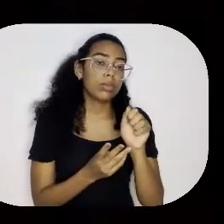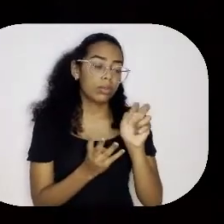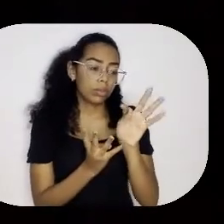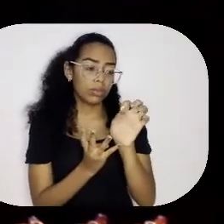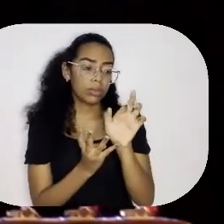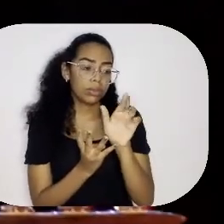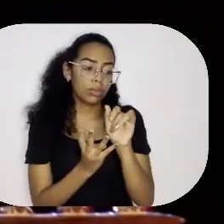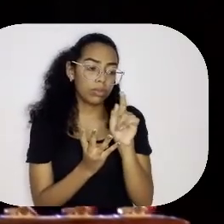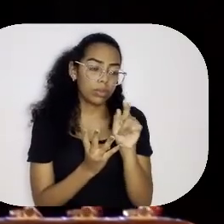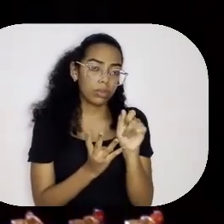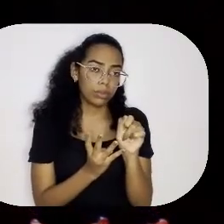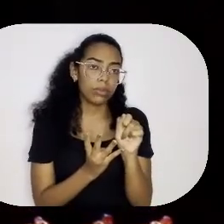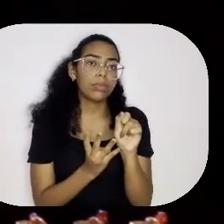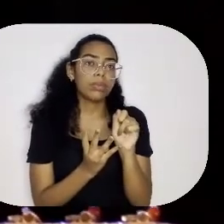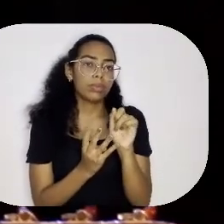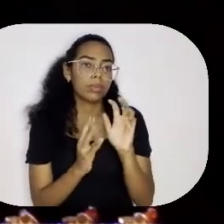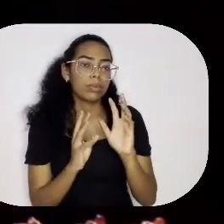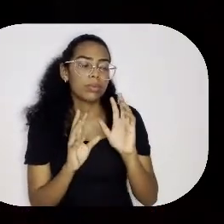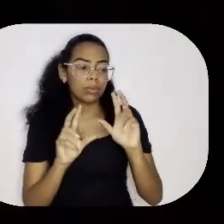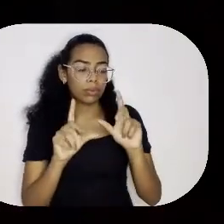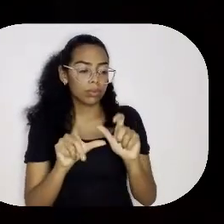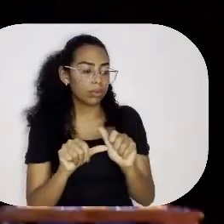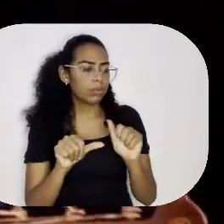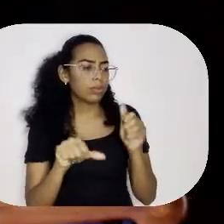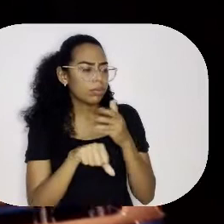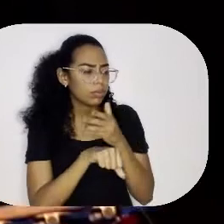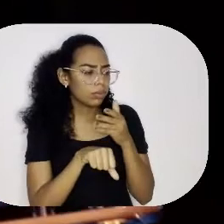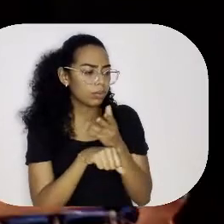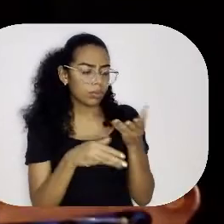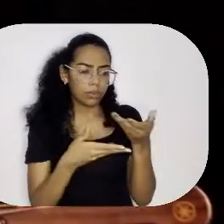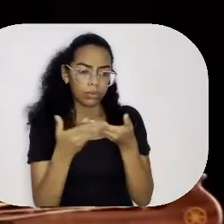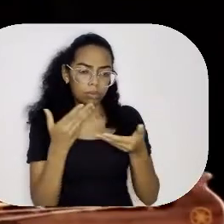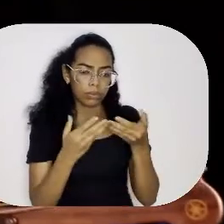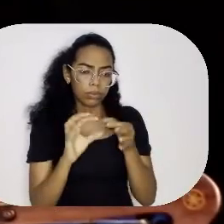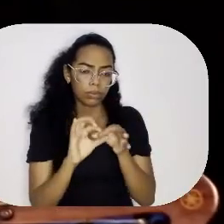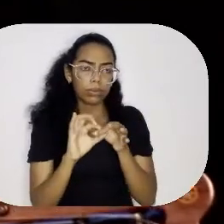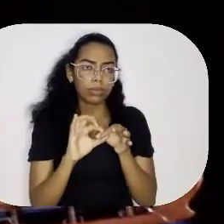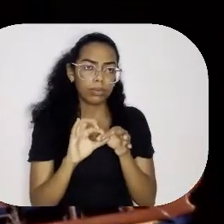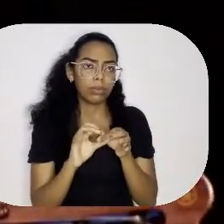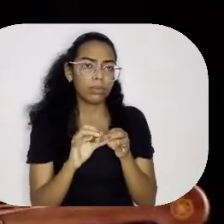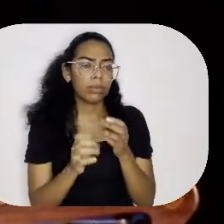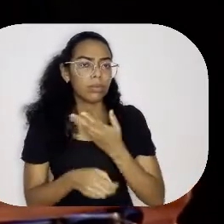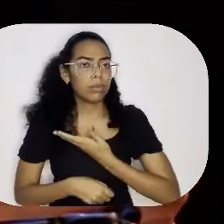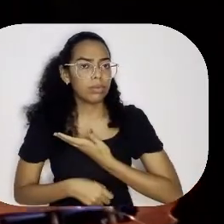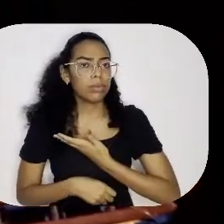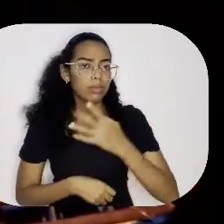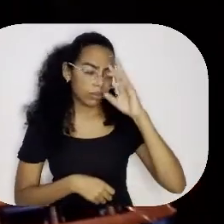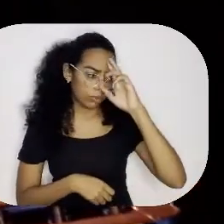ensaio interativo, né? Tereza Cavalcante. Um dia, o nosso amigo Evangê, escritor e,